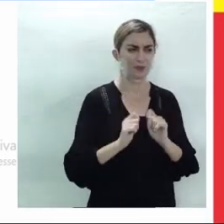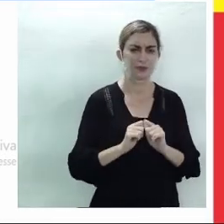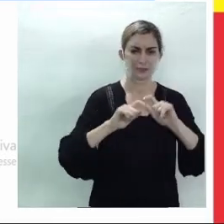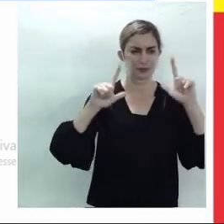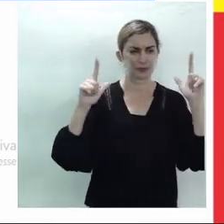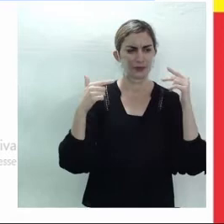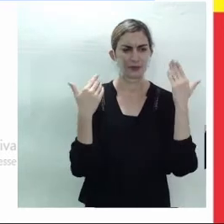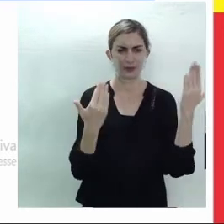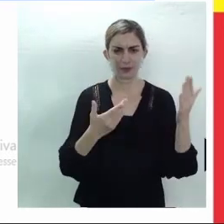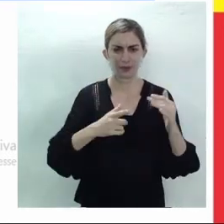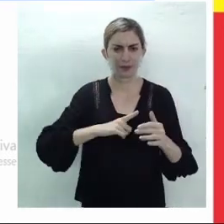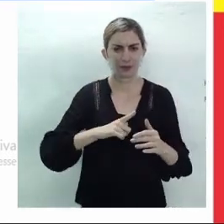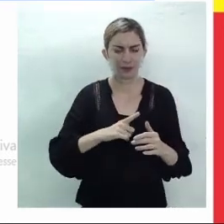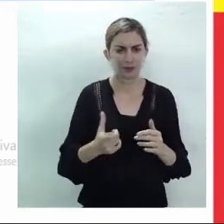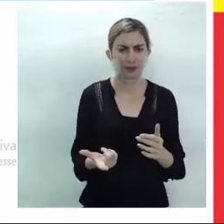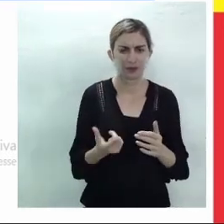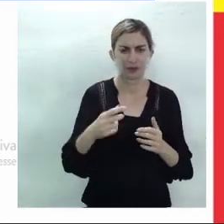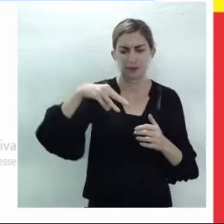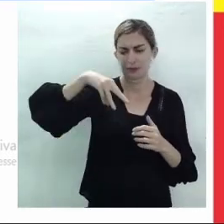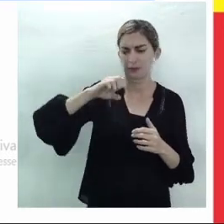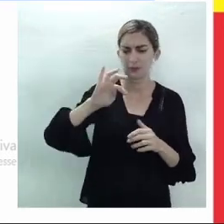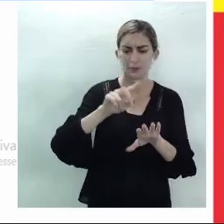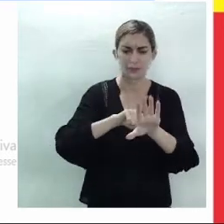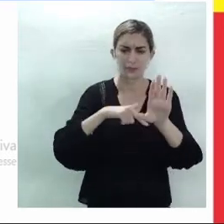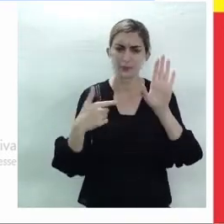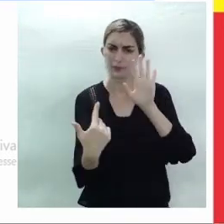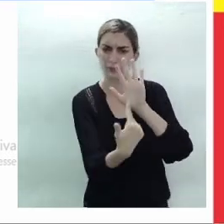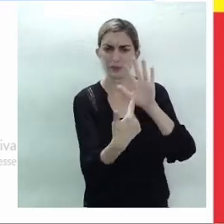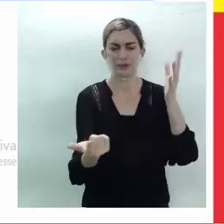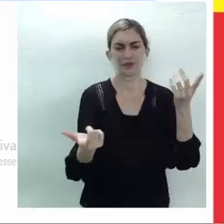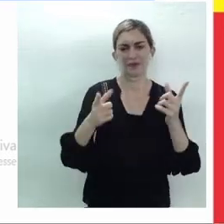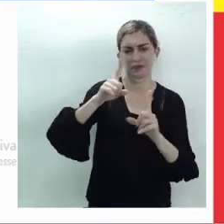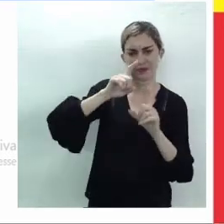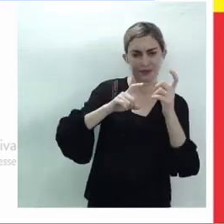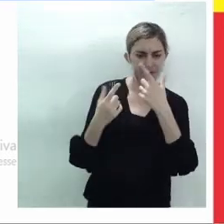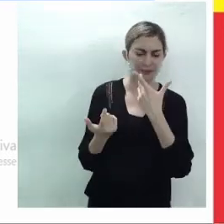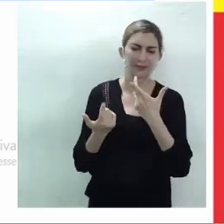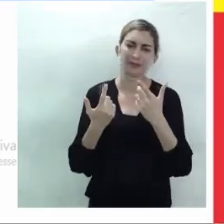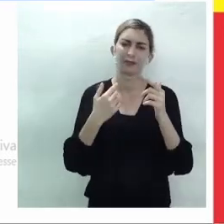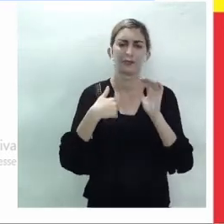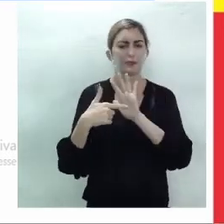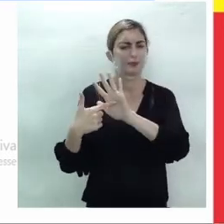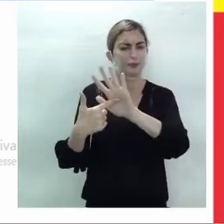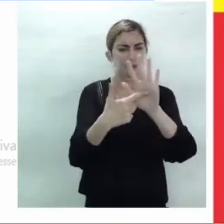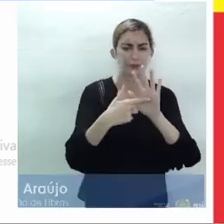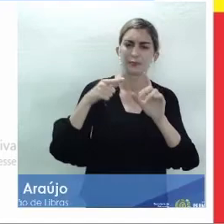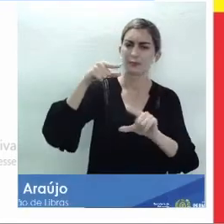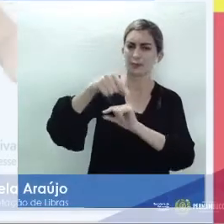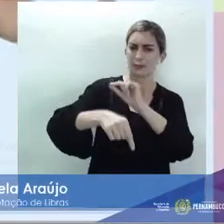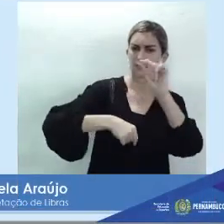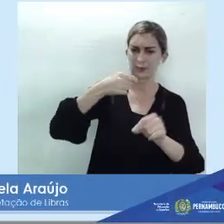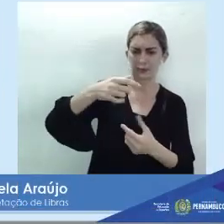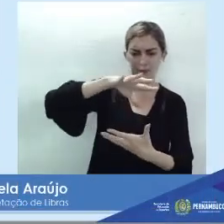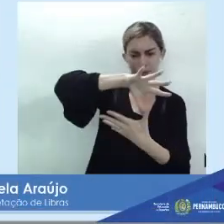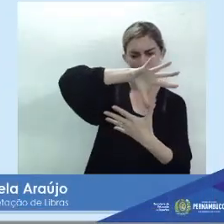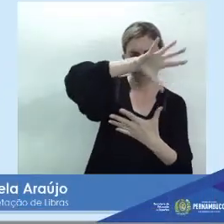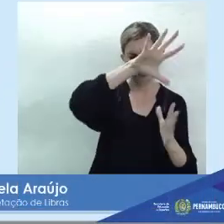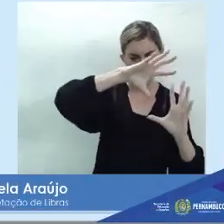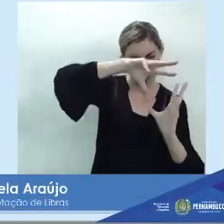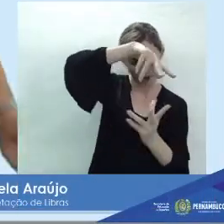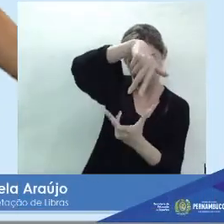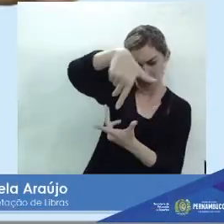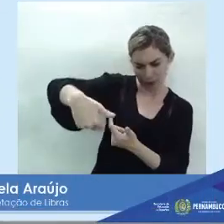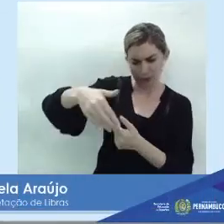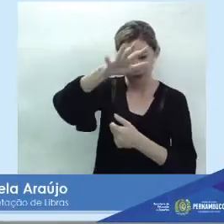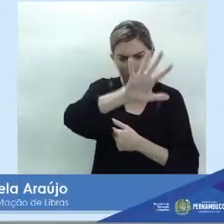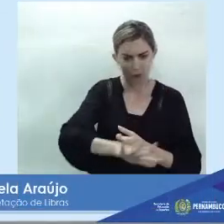mais uma vez eu tenho uma metáfora, nós temos aí uma charge, justamente mostrando o quê? O mapa mundi,